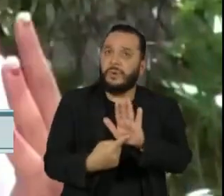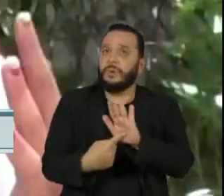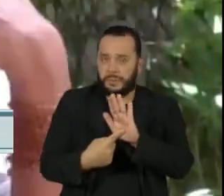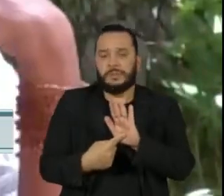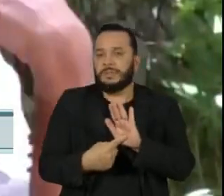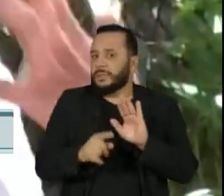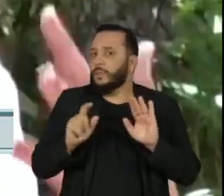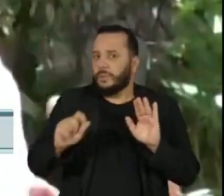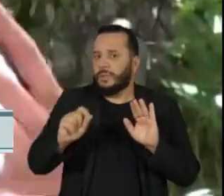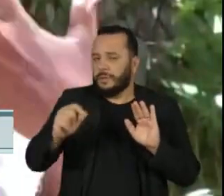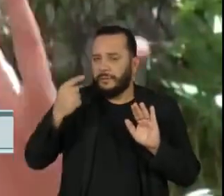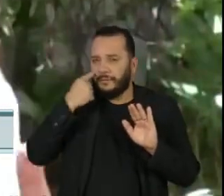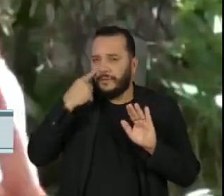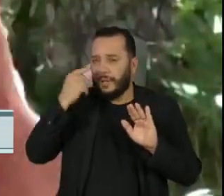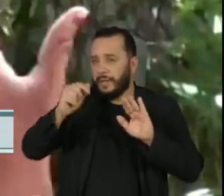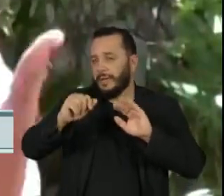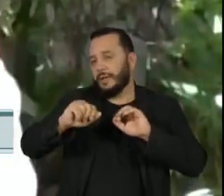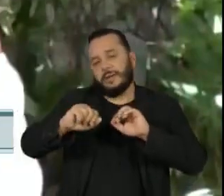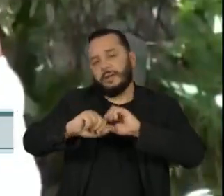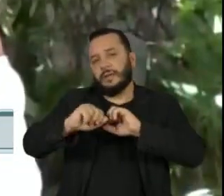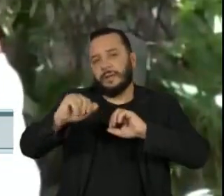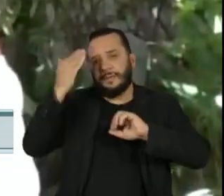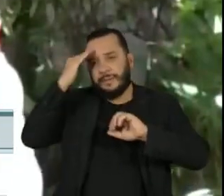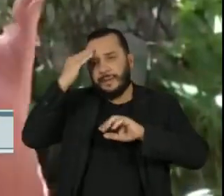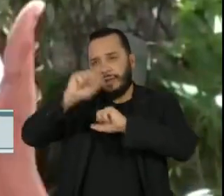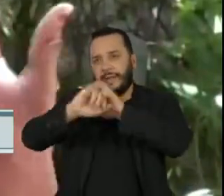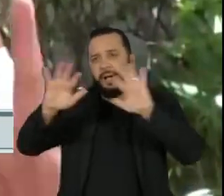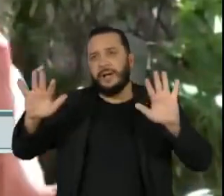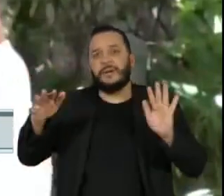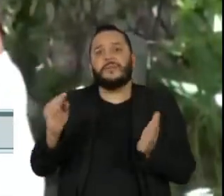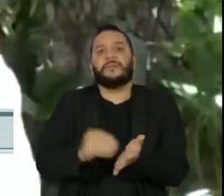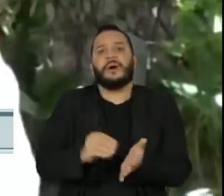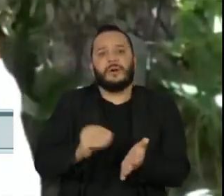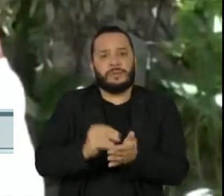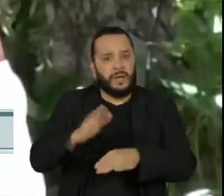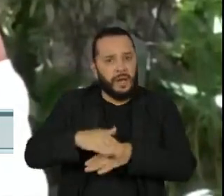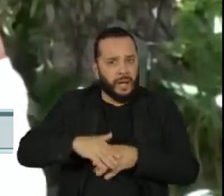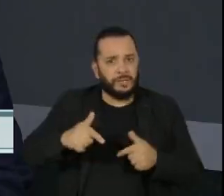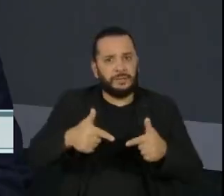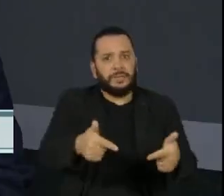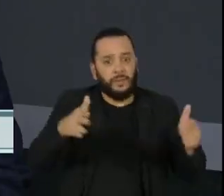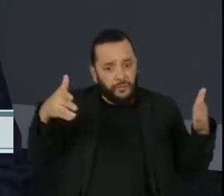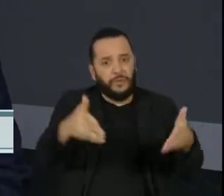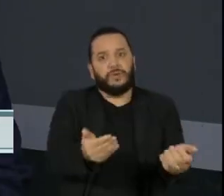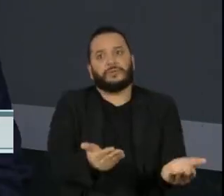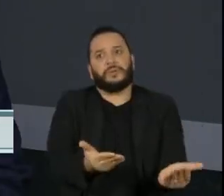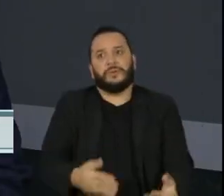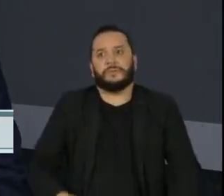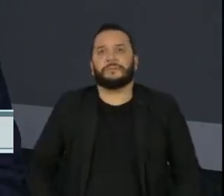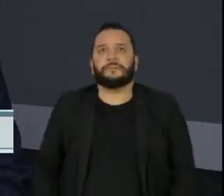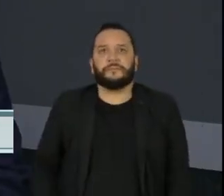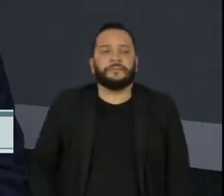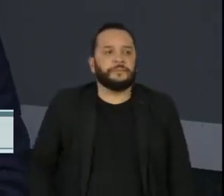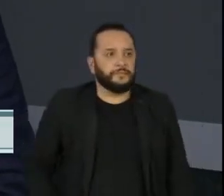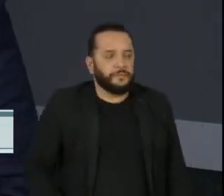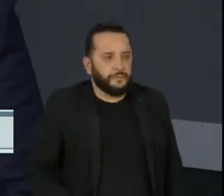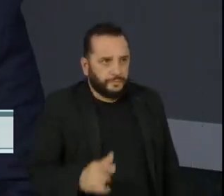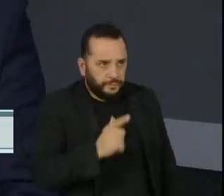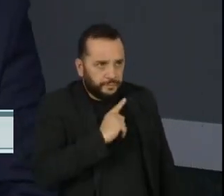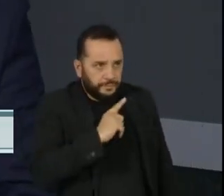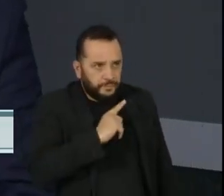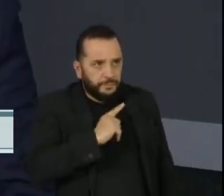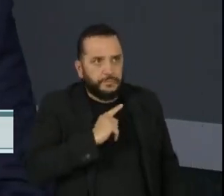muito nitidamente, a gente não tem nenhuma política voltada especificamente para a juventude, né? Quando a gente diz que há uma redução de pelo